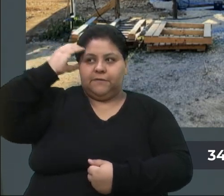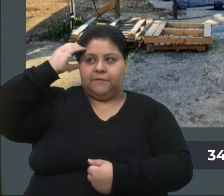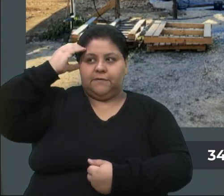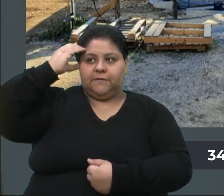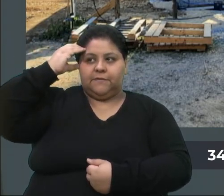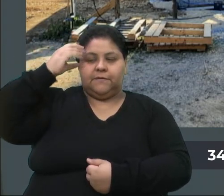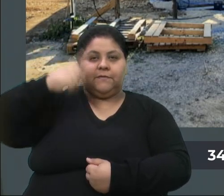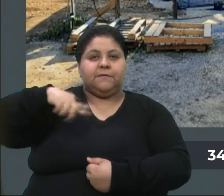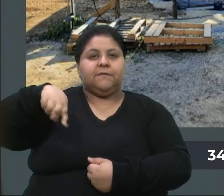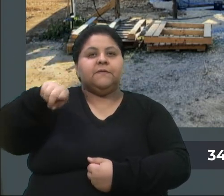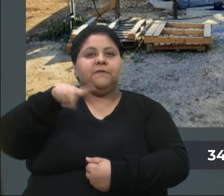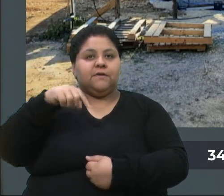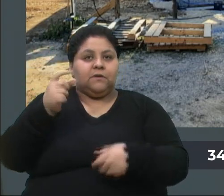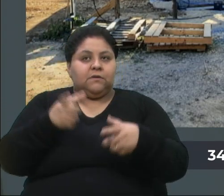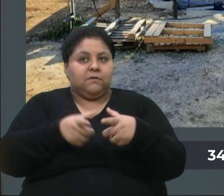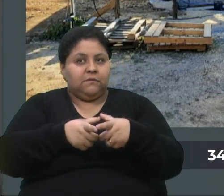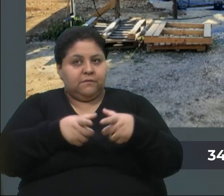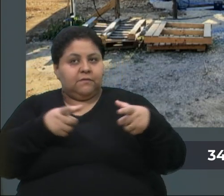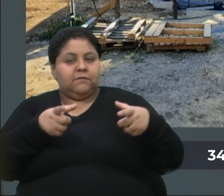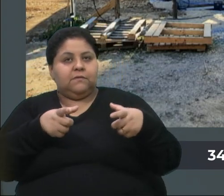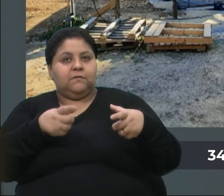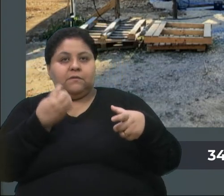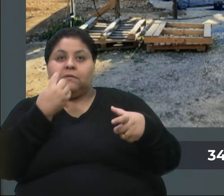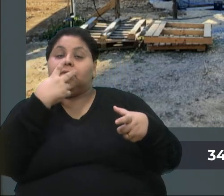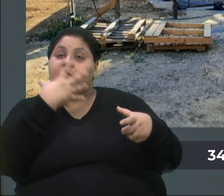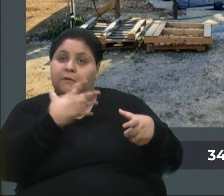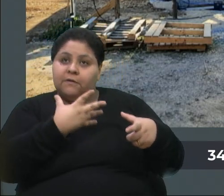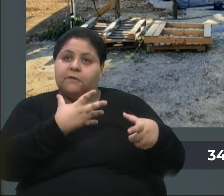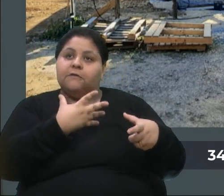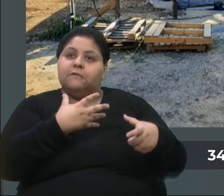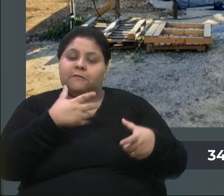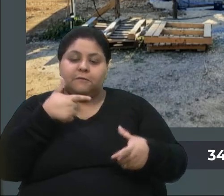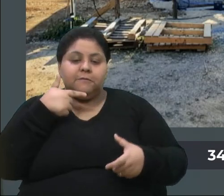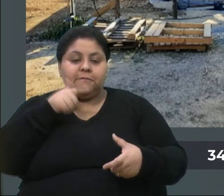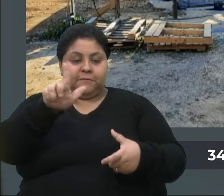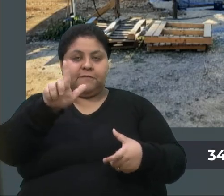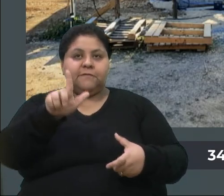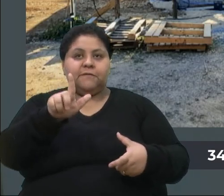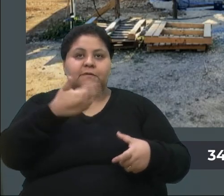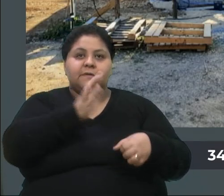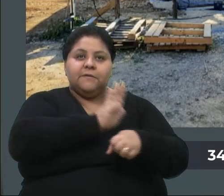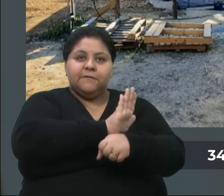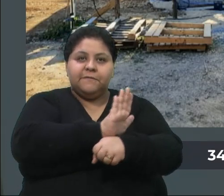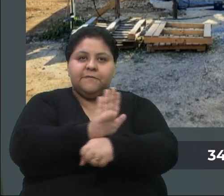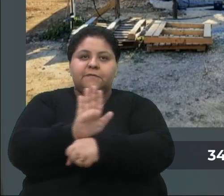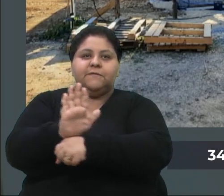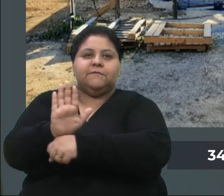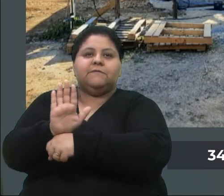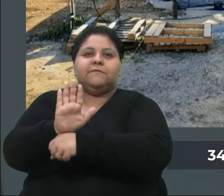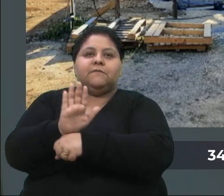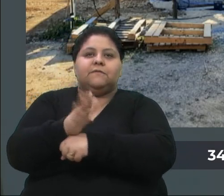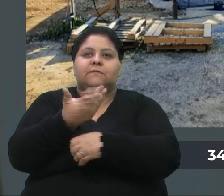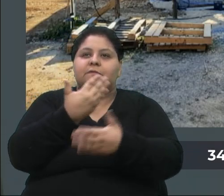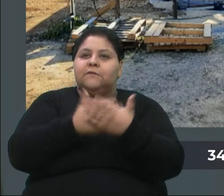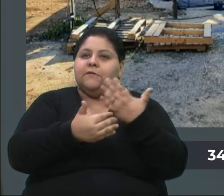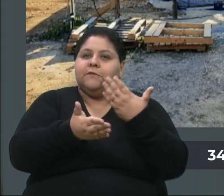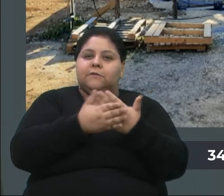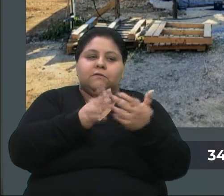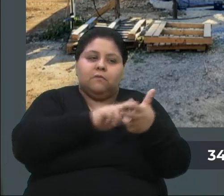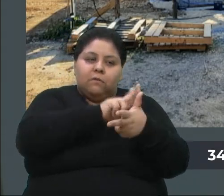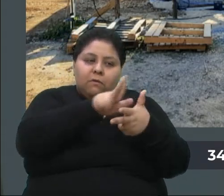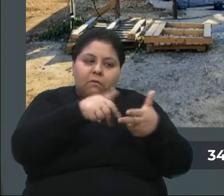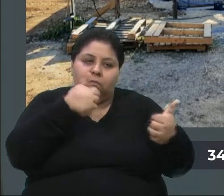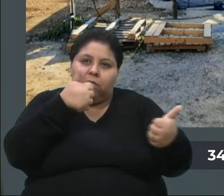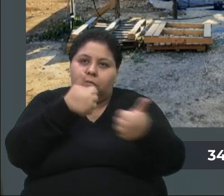dessa grande benfeitoria, dessa grande conquista que irá beneficiar não só a ANAREC, mas Recanto da Cascata,